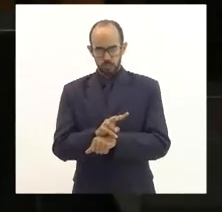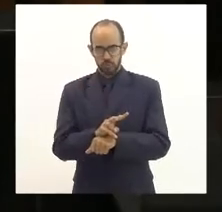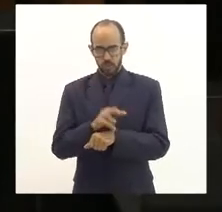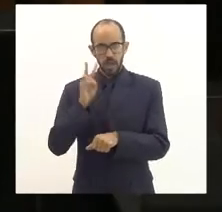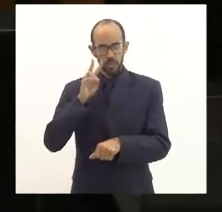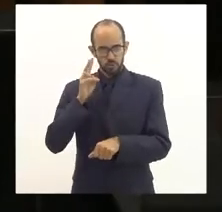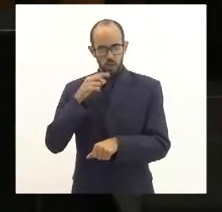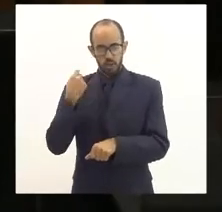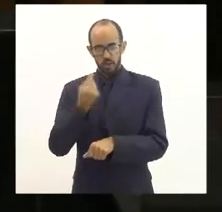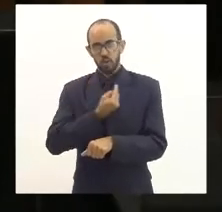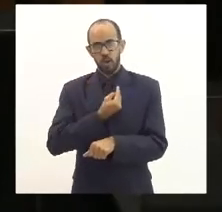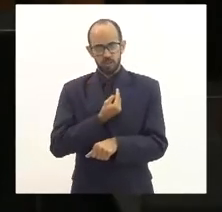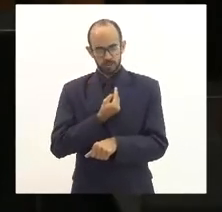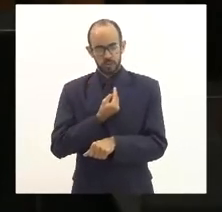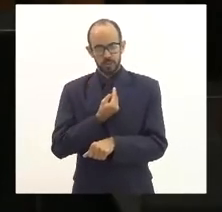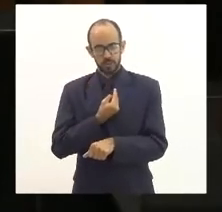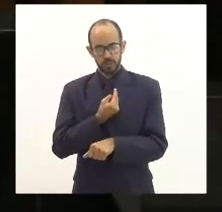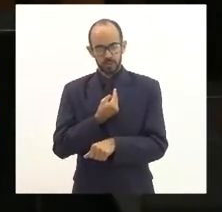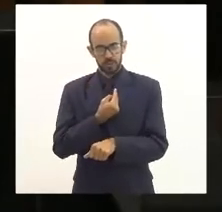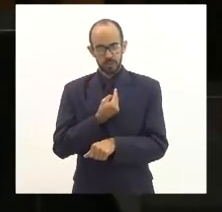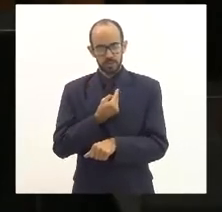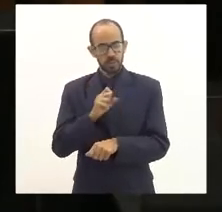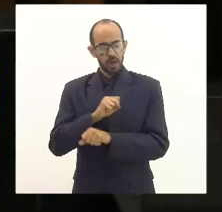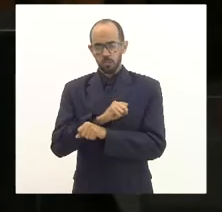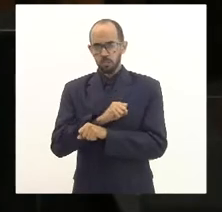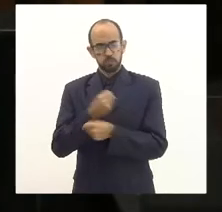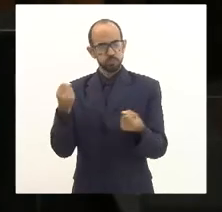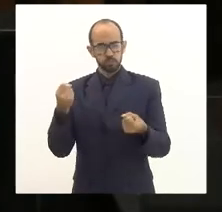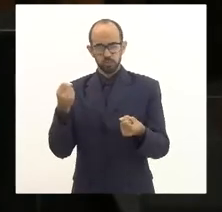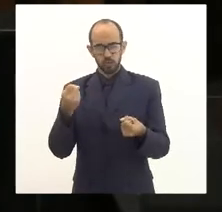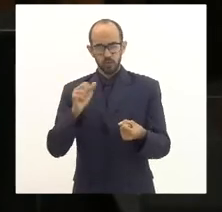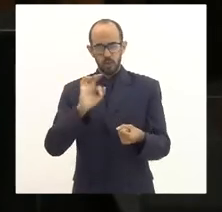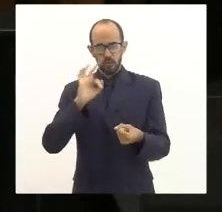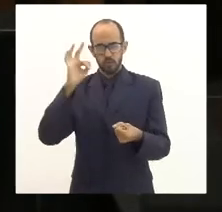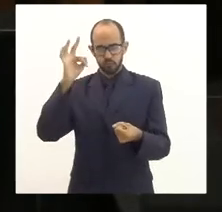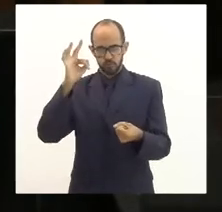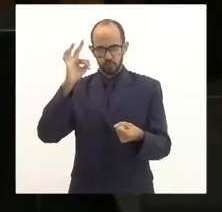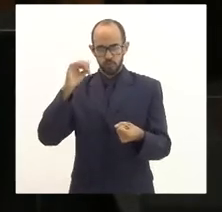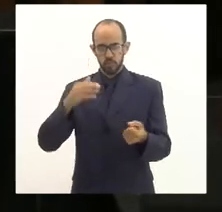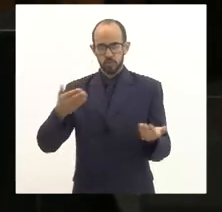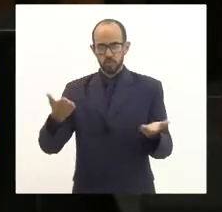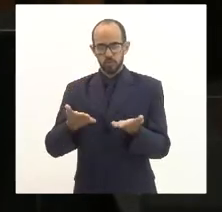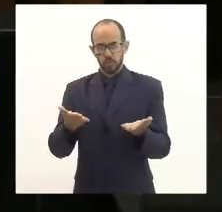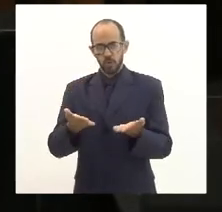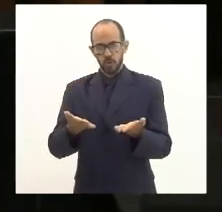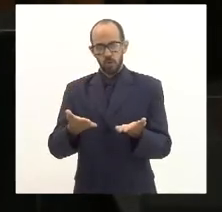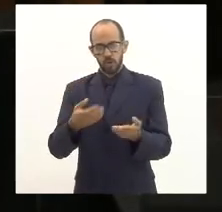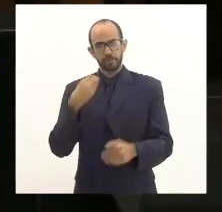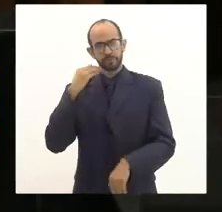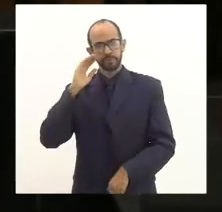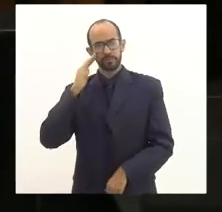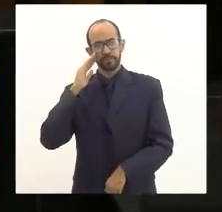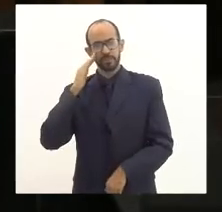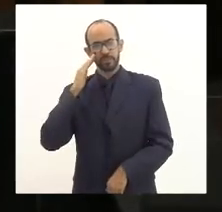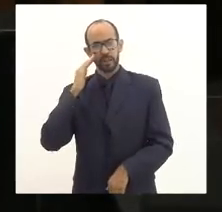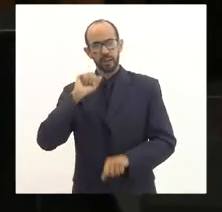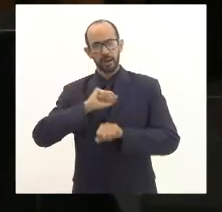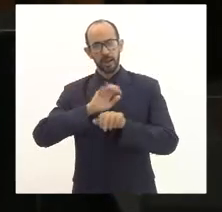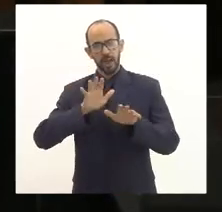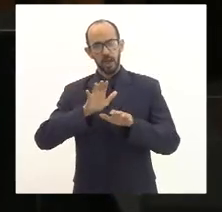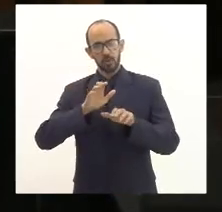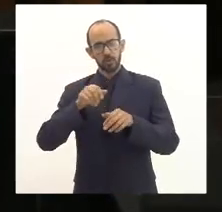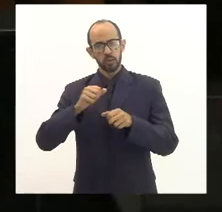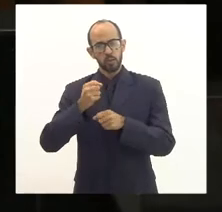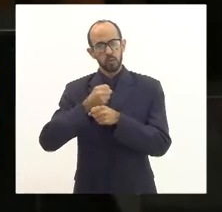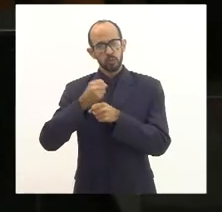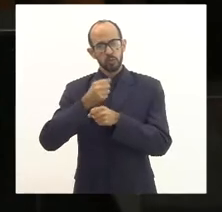história seremos incapazes de entender o presente e projetar